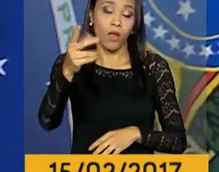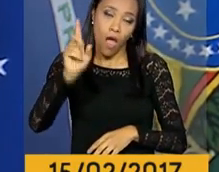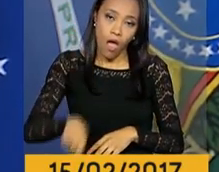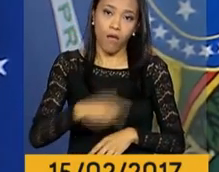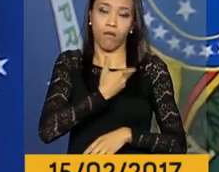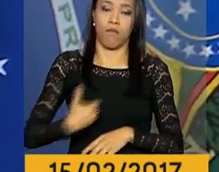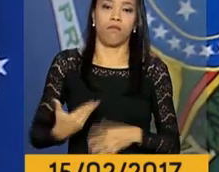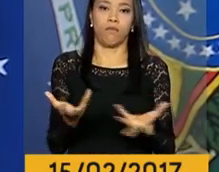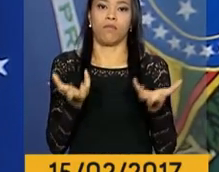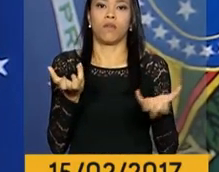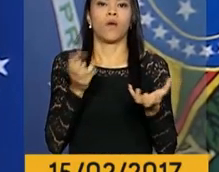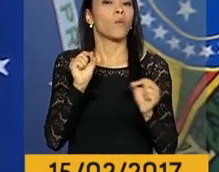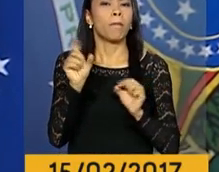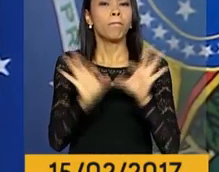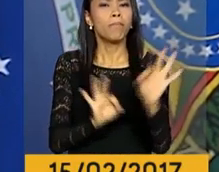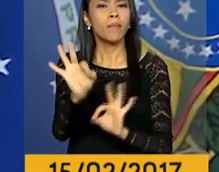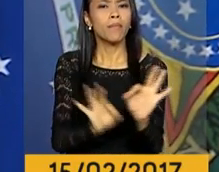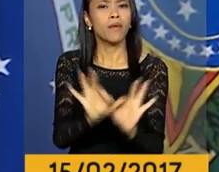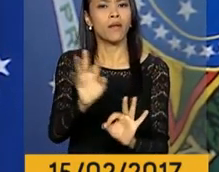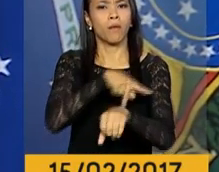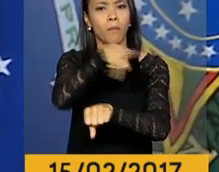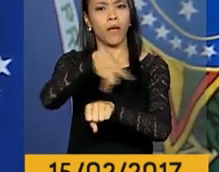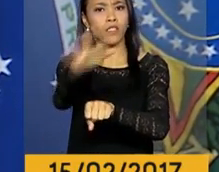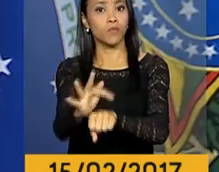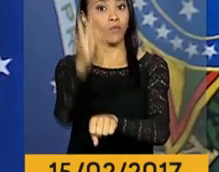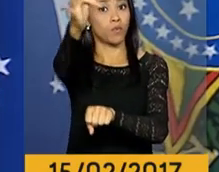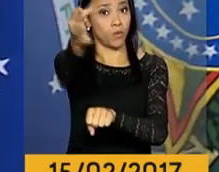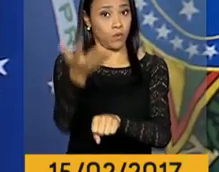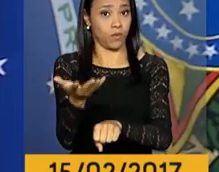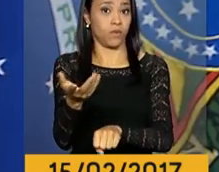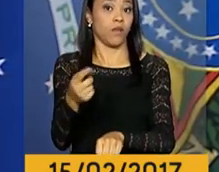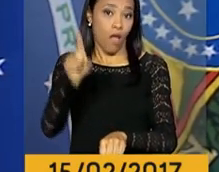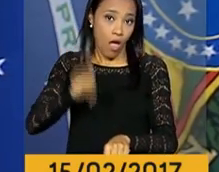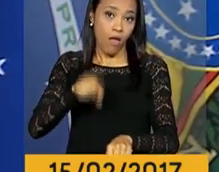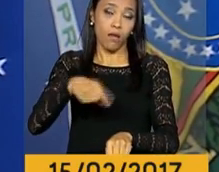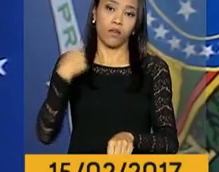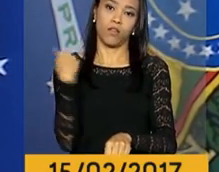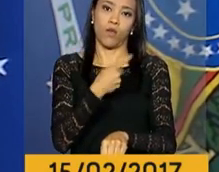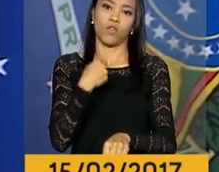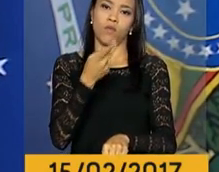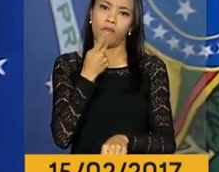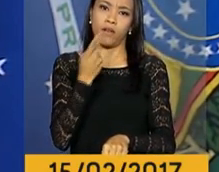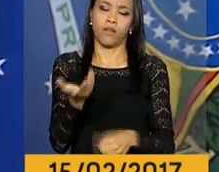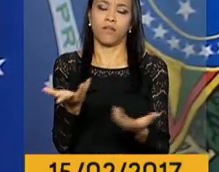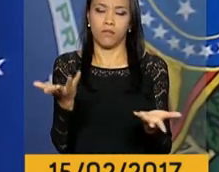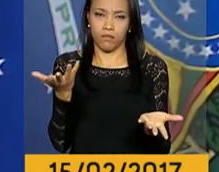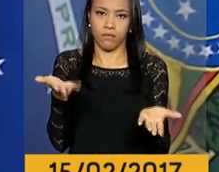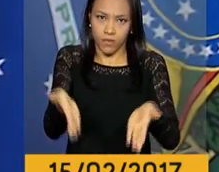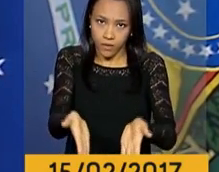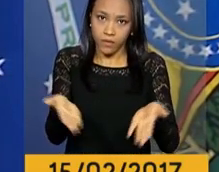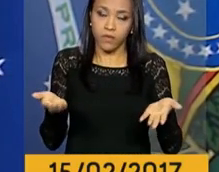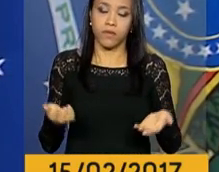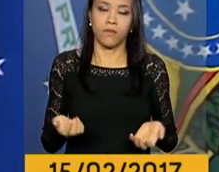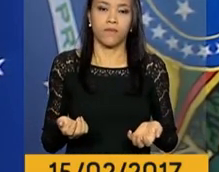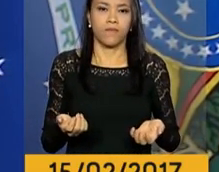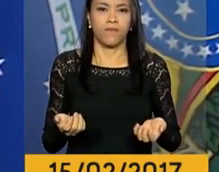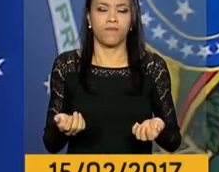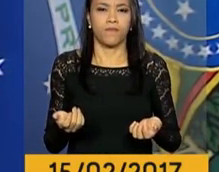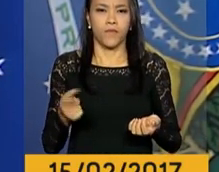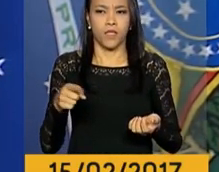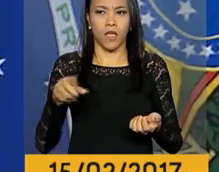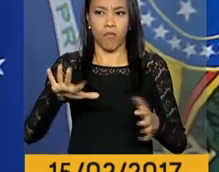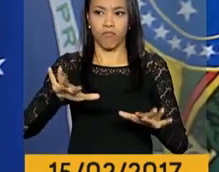governo quer, é preparar o país para o futuro. Isso que nós estamos enfatizando. Eu tomo a liberdade de usar os as a